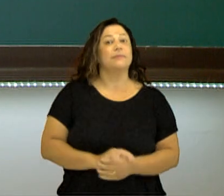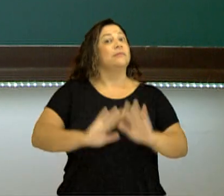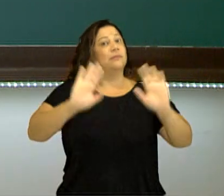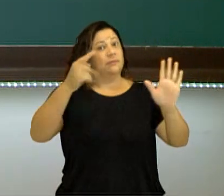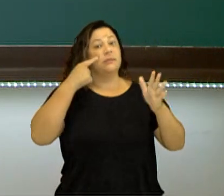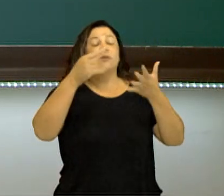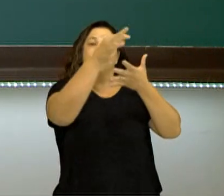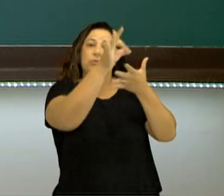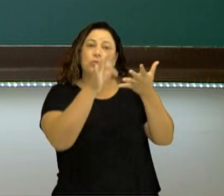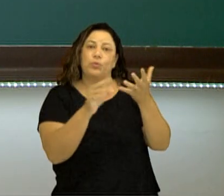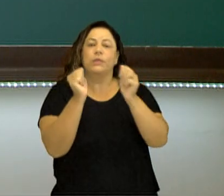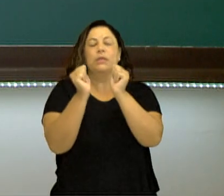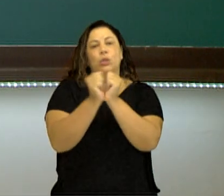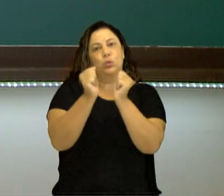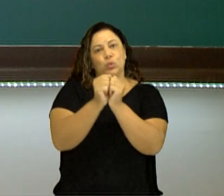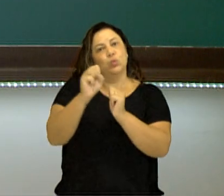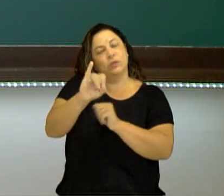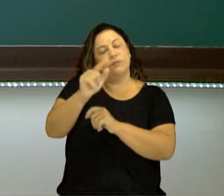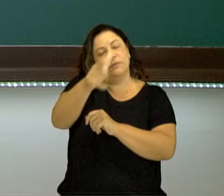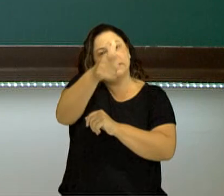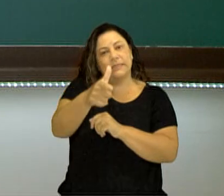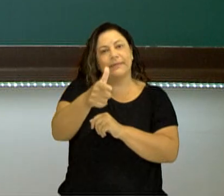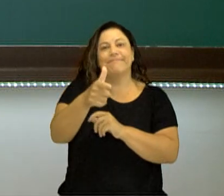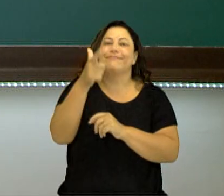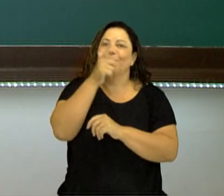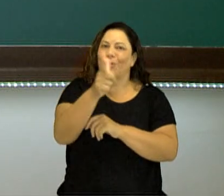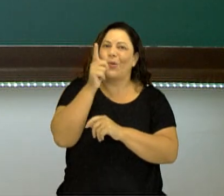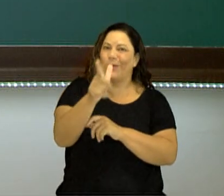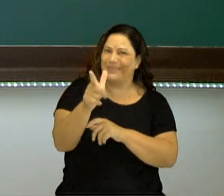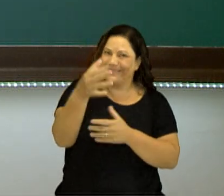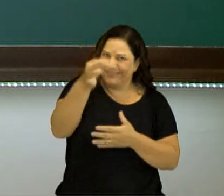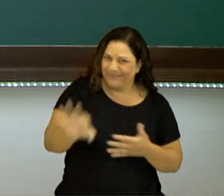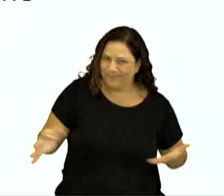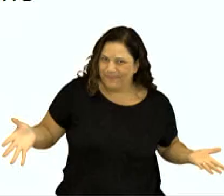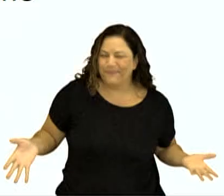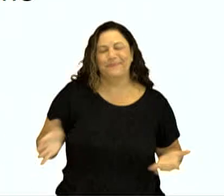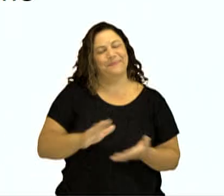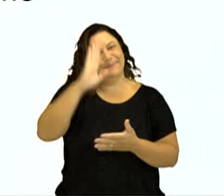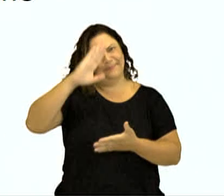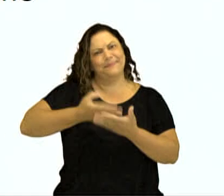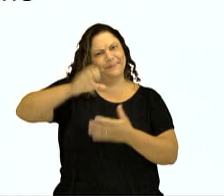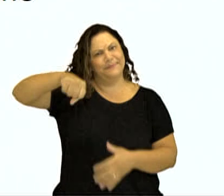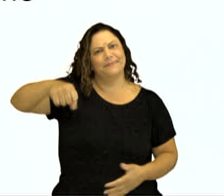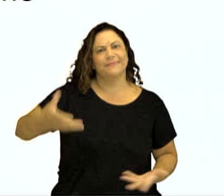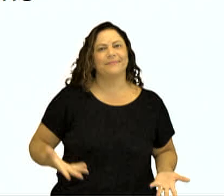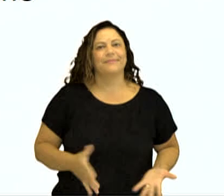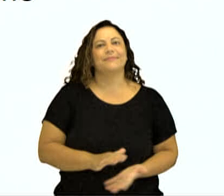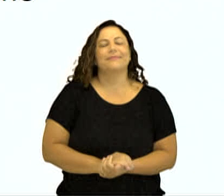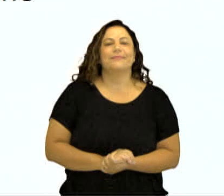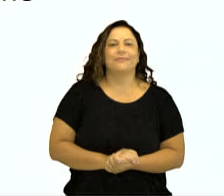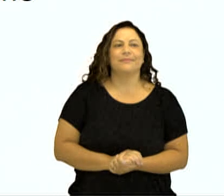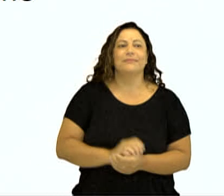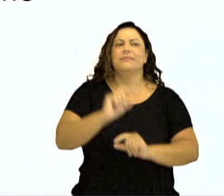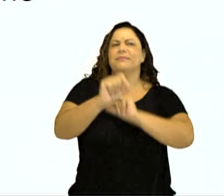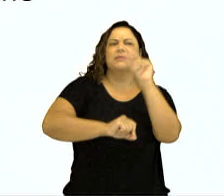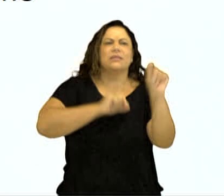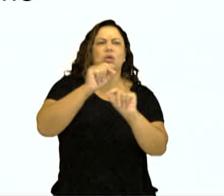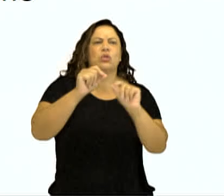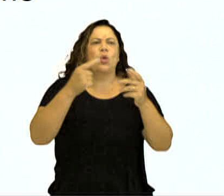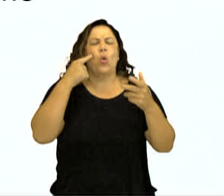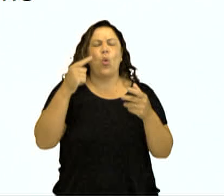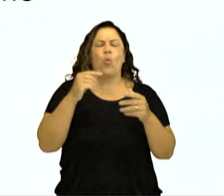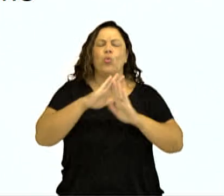Vamos conferir junto aqui então se você acertou, e eu acredito que sim, né? Então, grandeza é tudo aquilo que pode ser